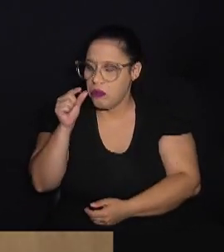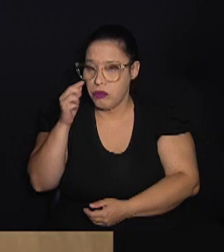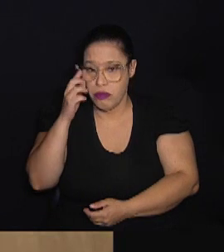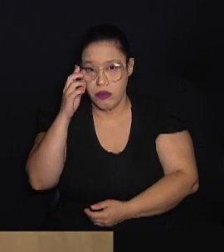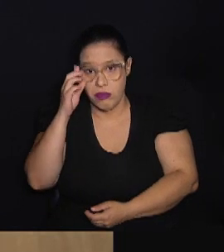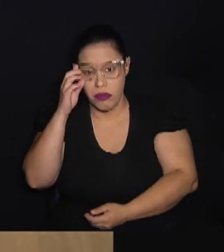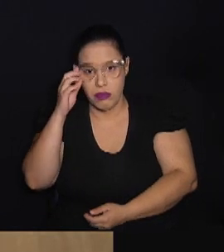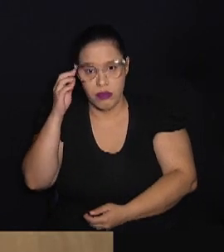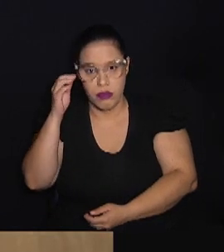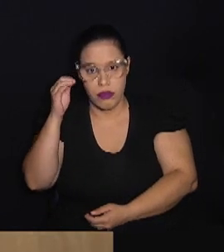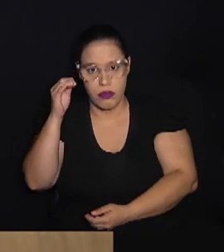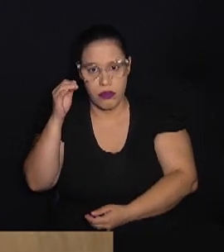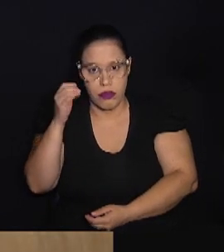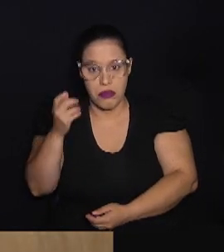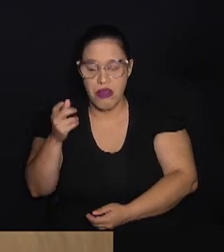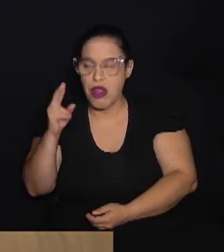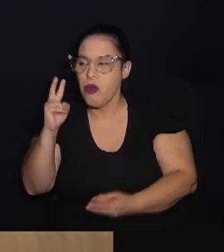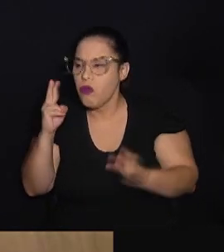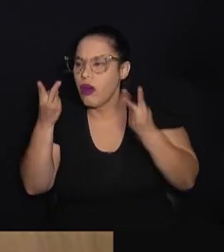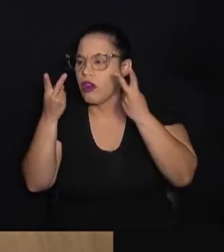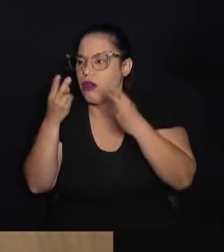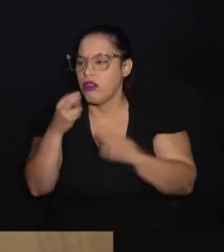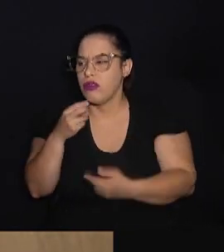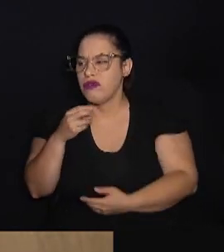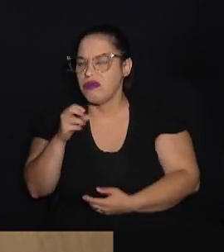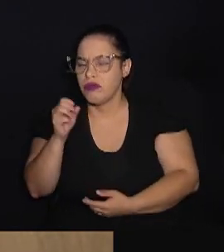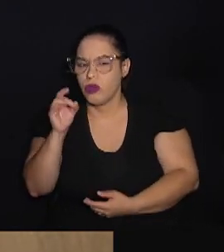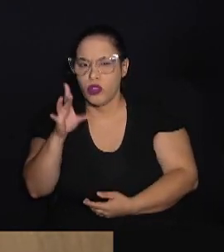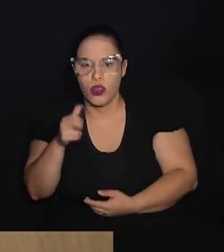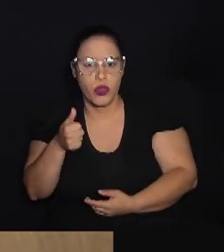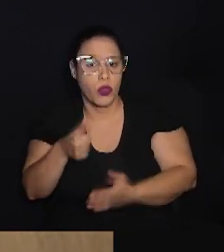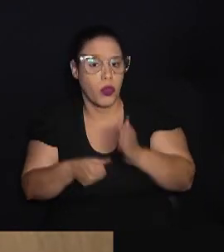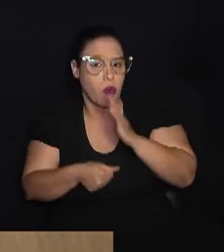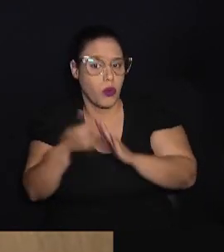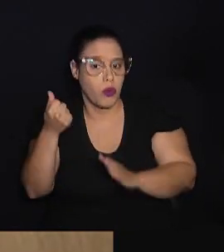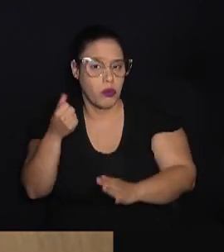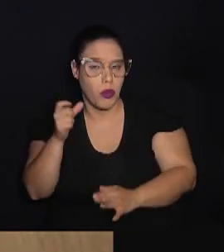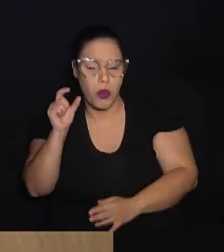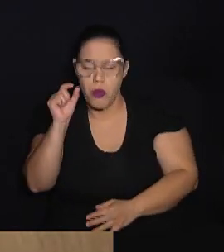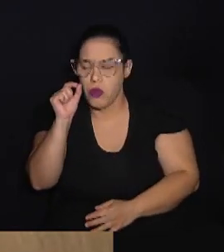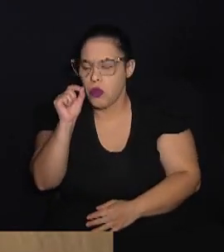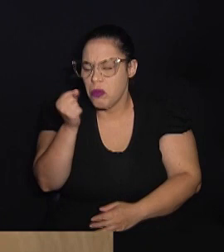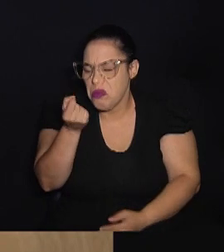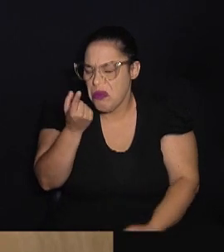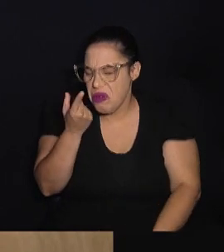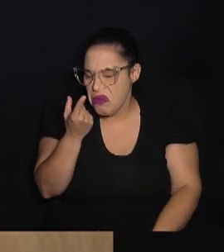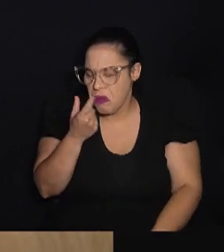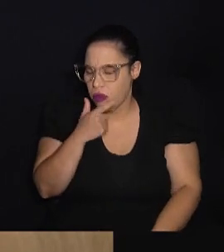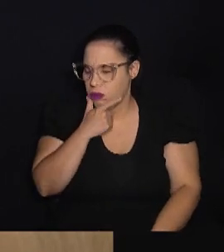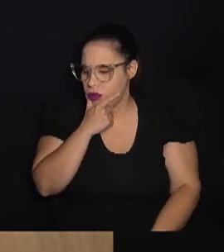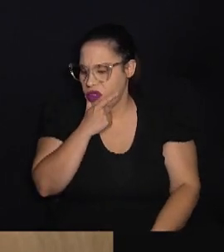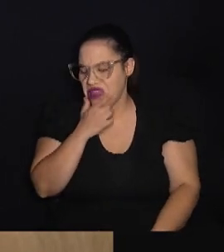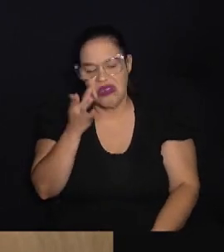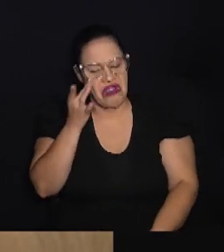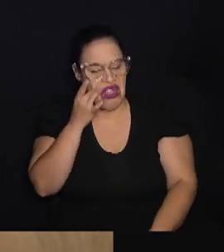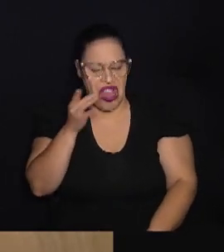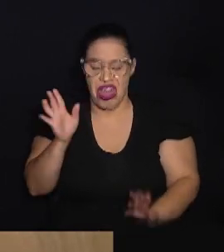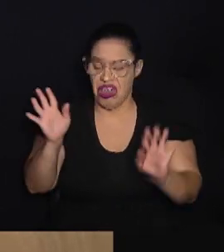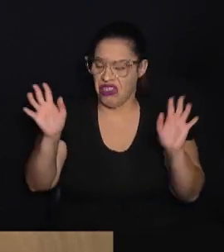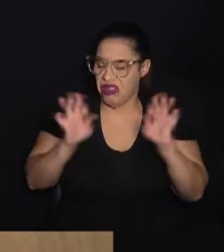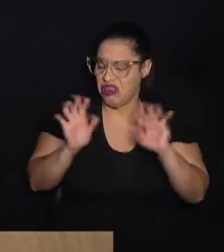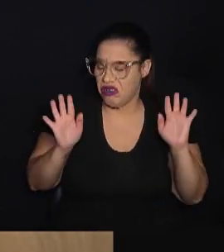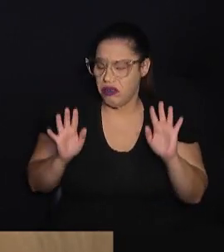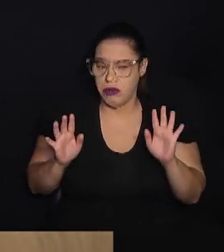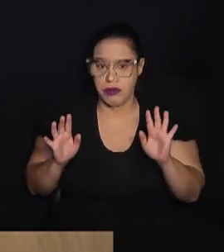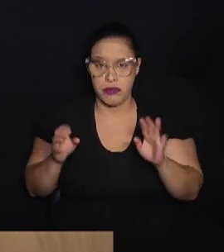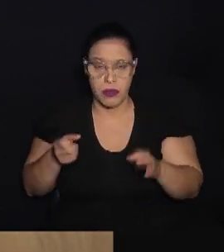vezes as pacientes não valorizam. Ah, eu só sangrei uma vez, foi muito pouco, eu nem me alertei para isso. Então, às